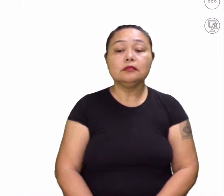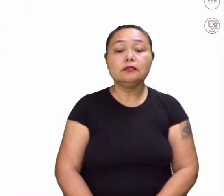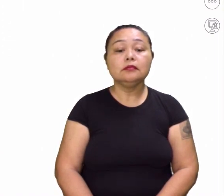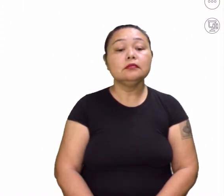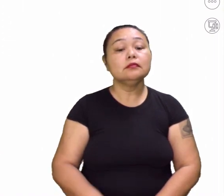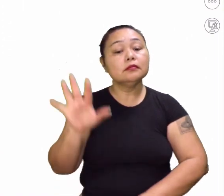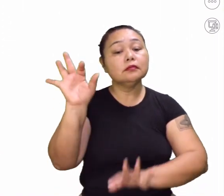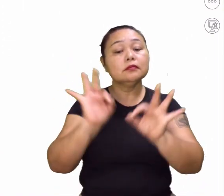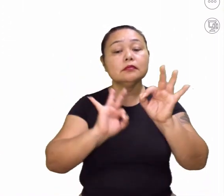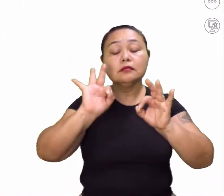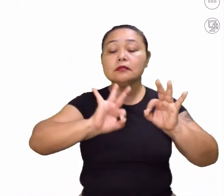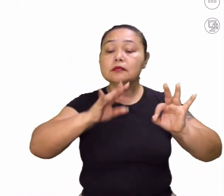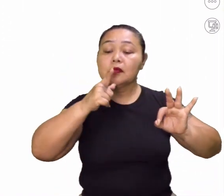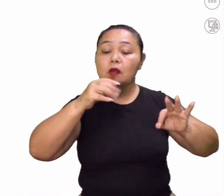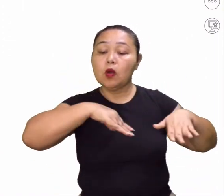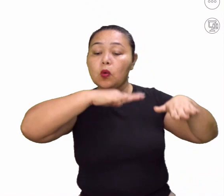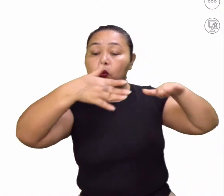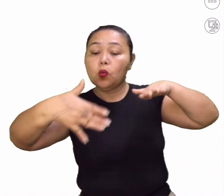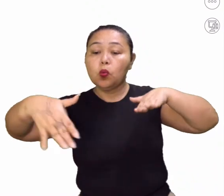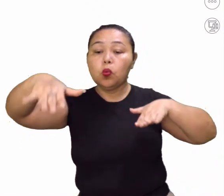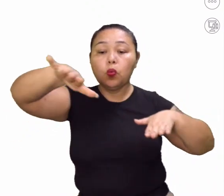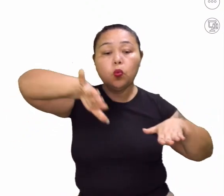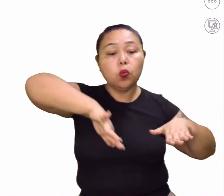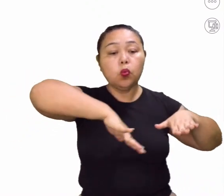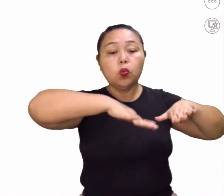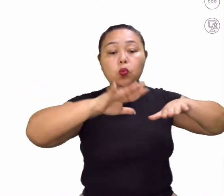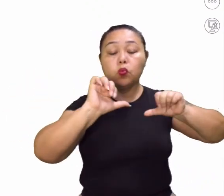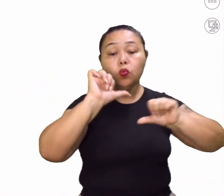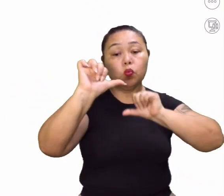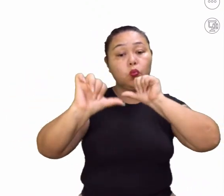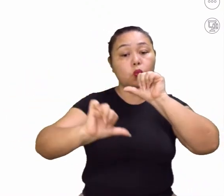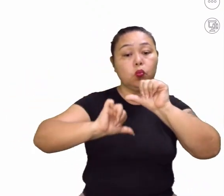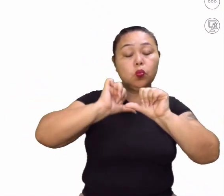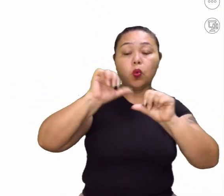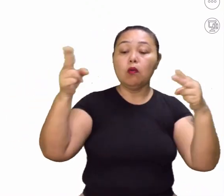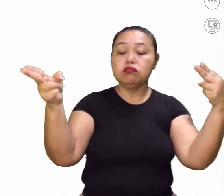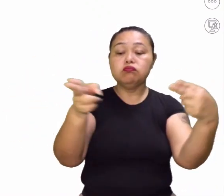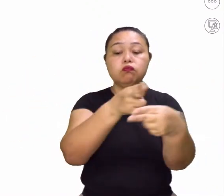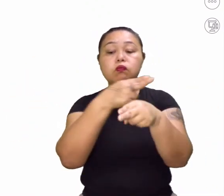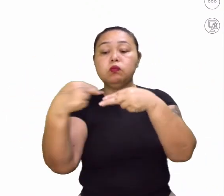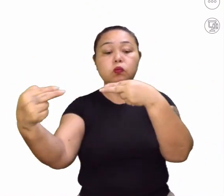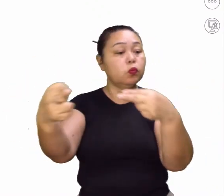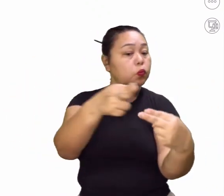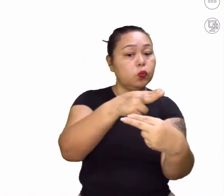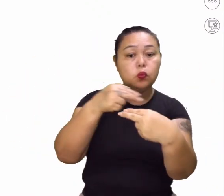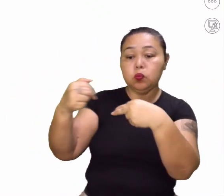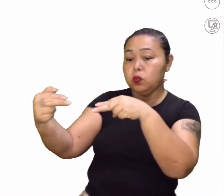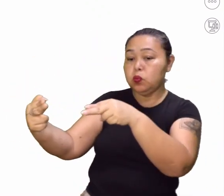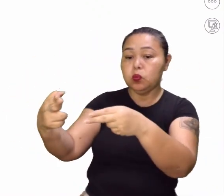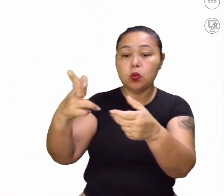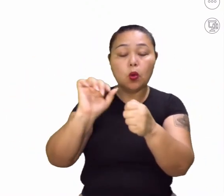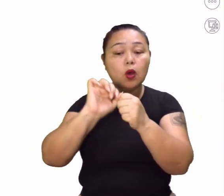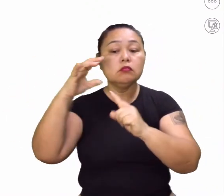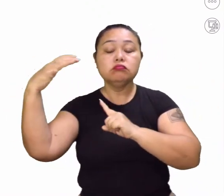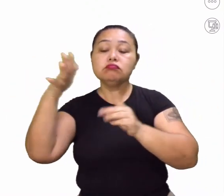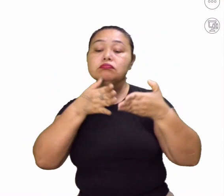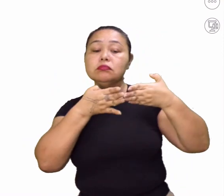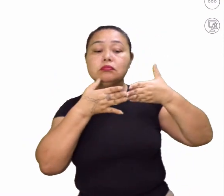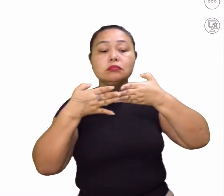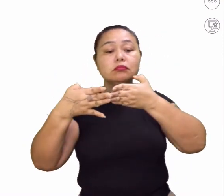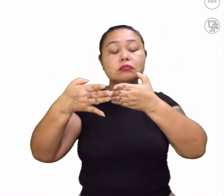A formação das correntes marítimas que podem ser alteradas pelo desvio dos ventos, influenciando